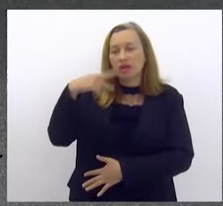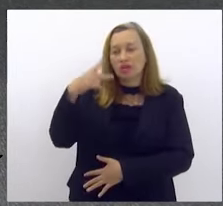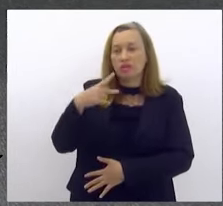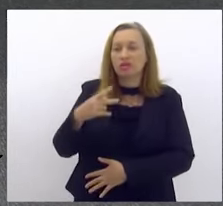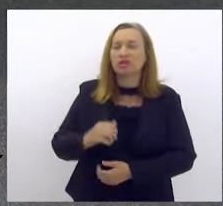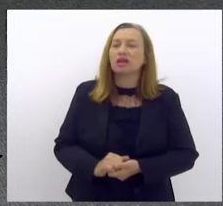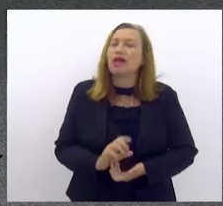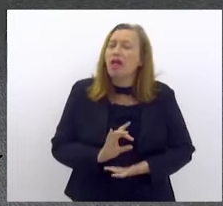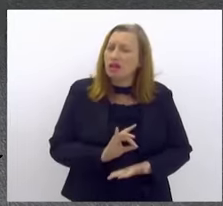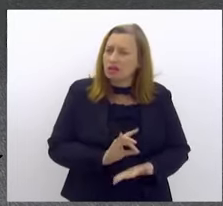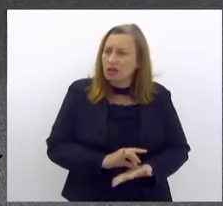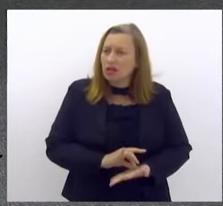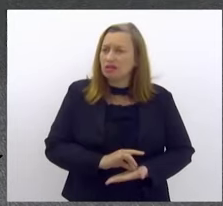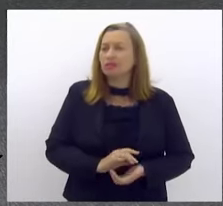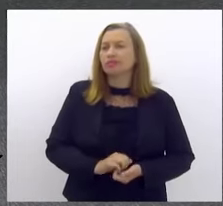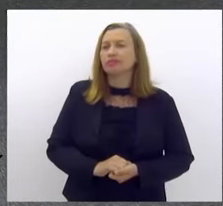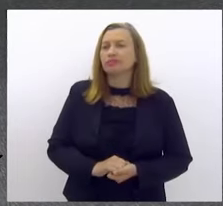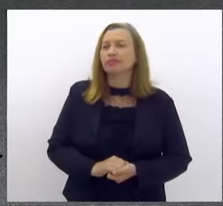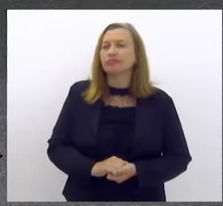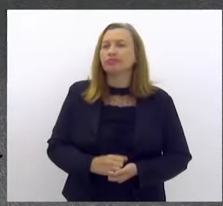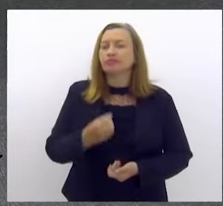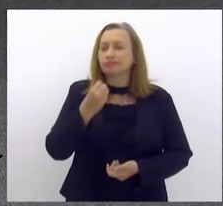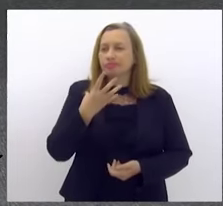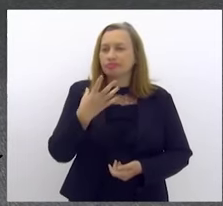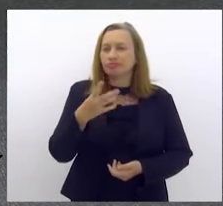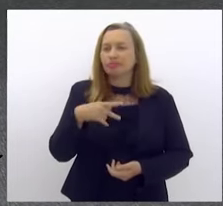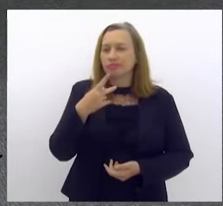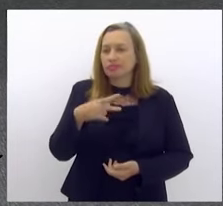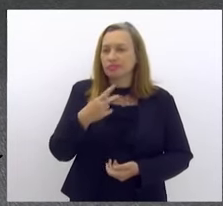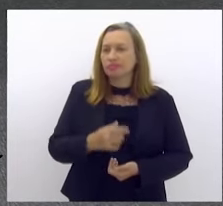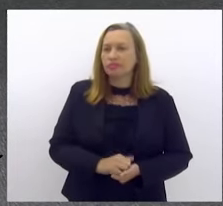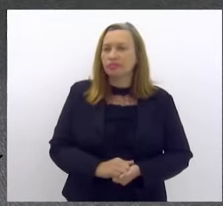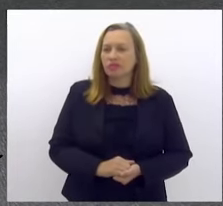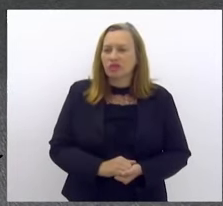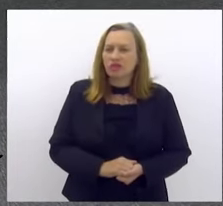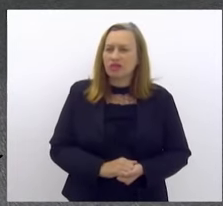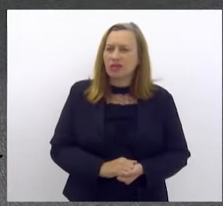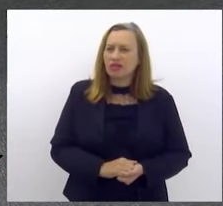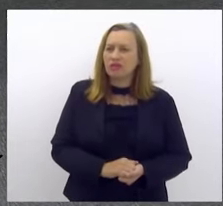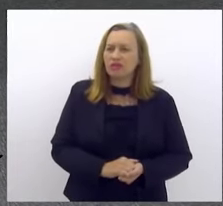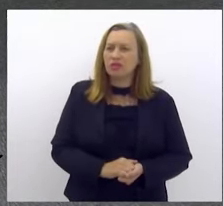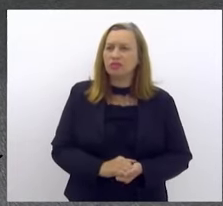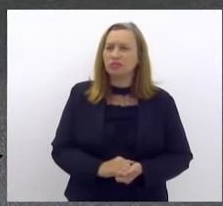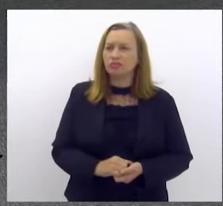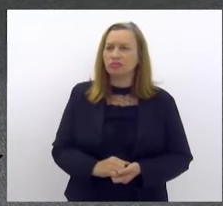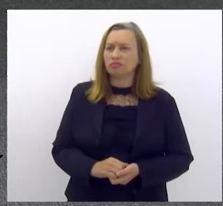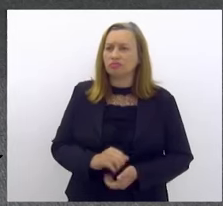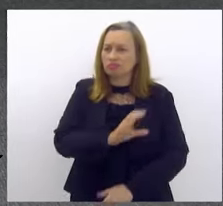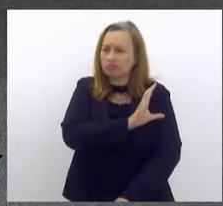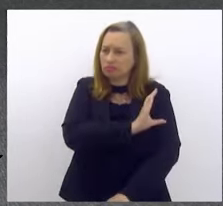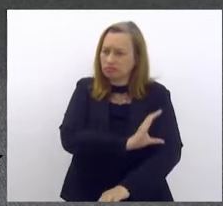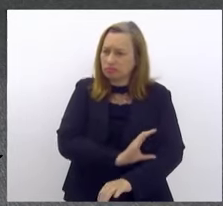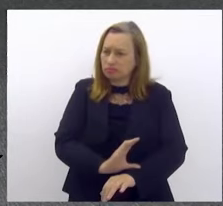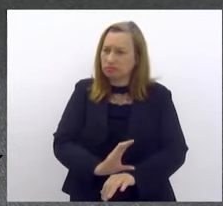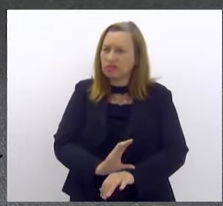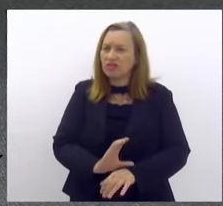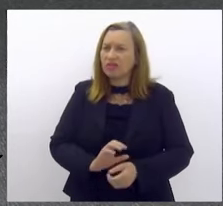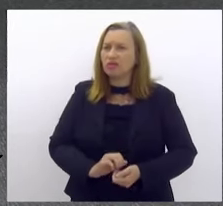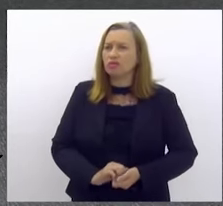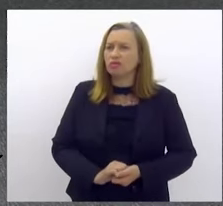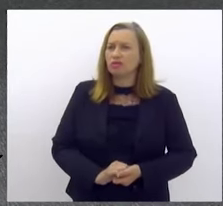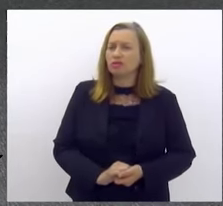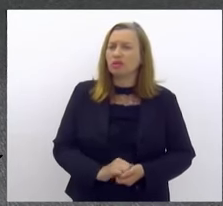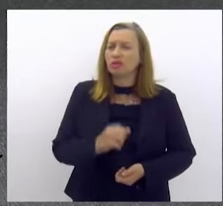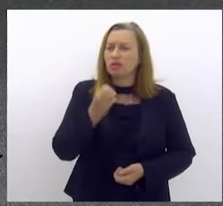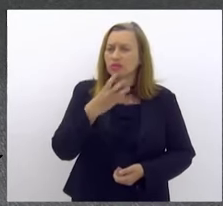grande realidade, que é bom que se diga, eu tenho me portado muito bem aqui como